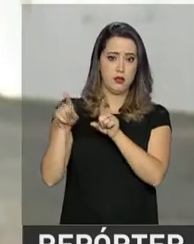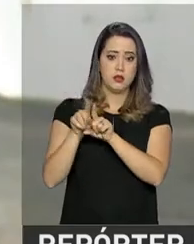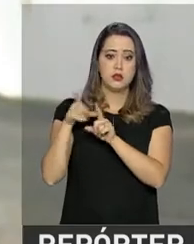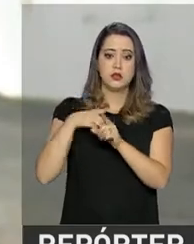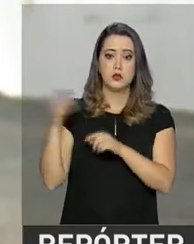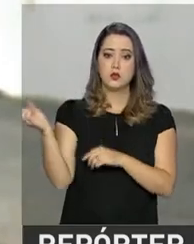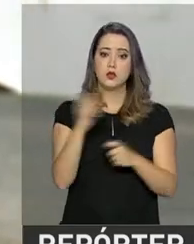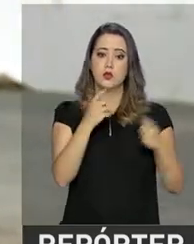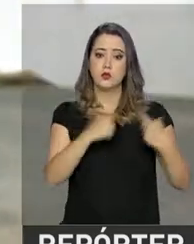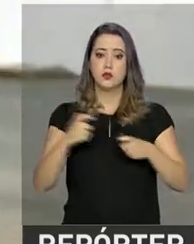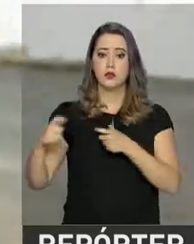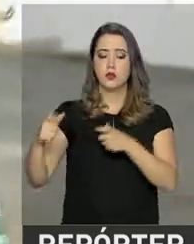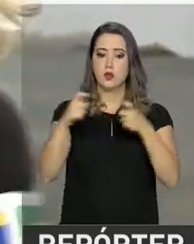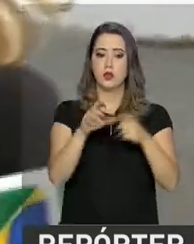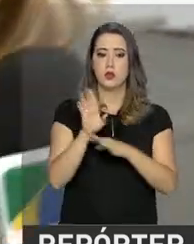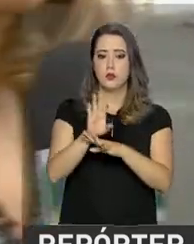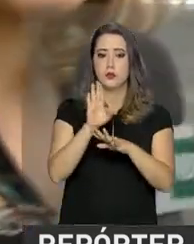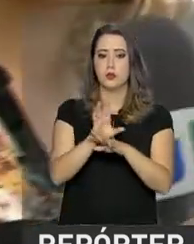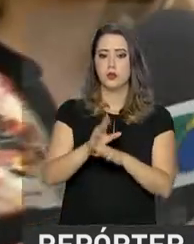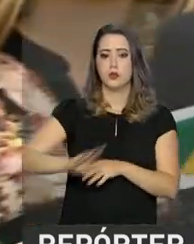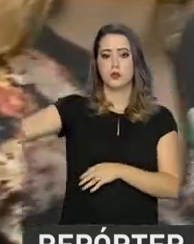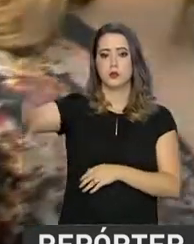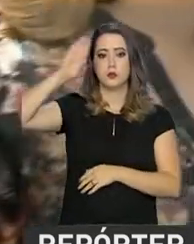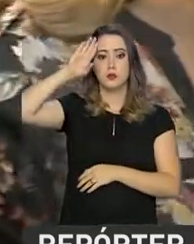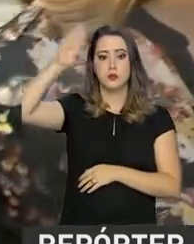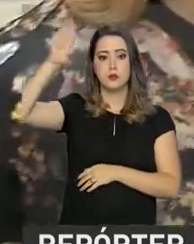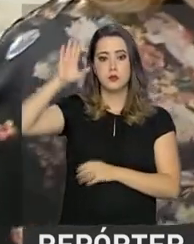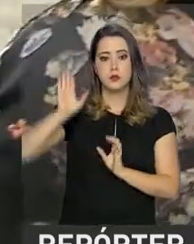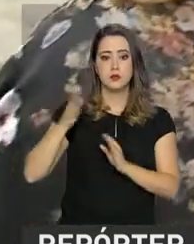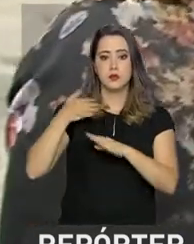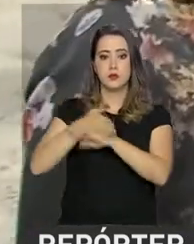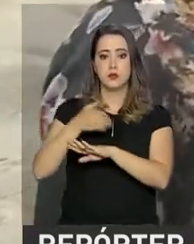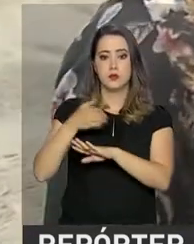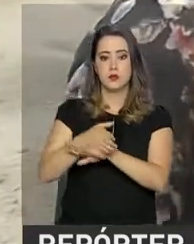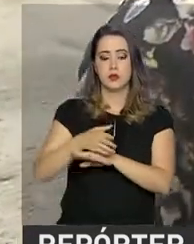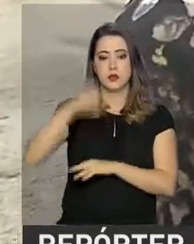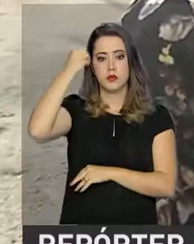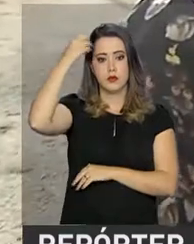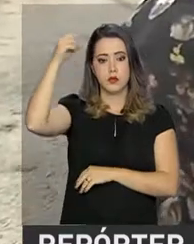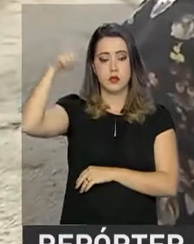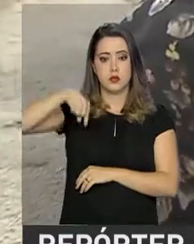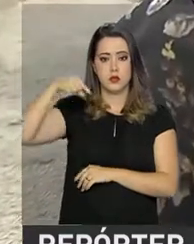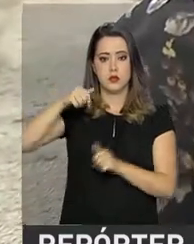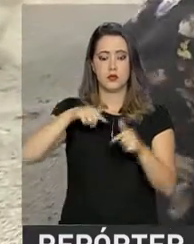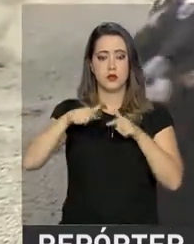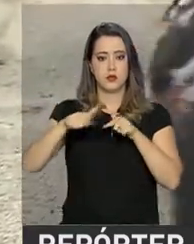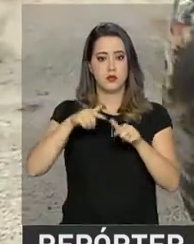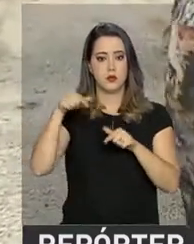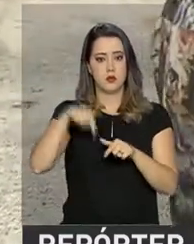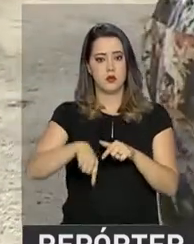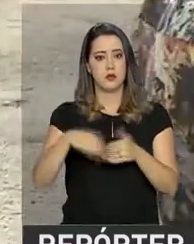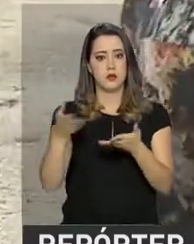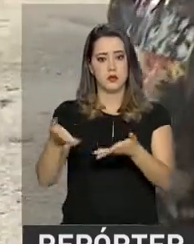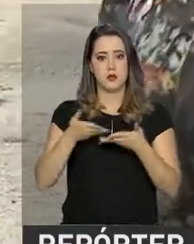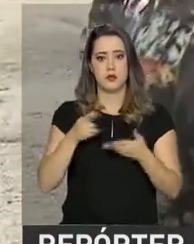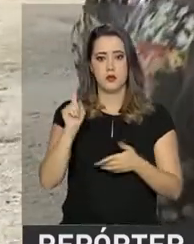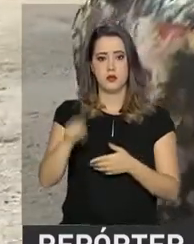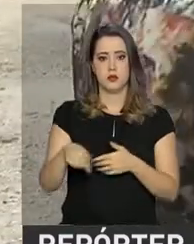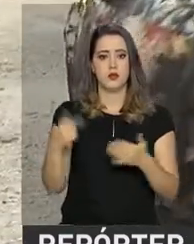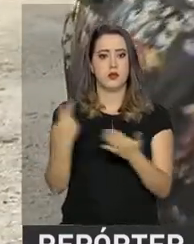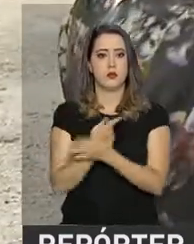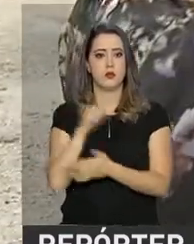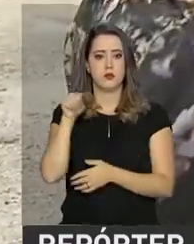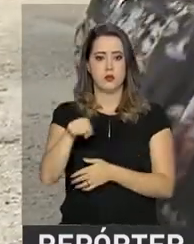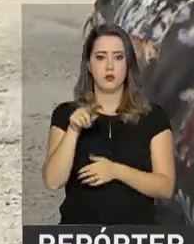e de apoio a militares que vêm de fora só para trabalhar aqui na operação acolhida é isso mesmo que vai